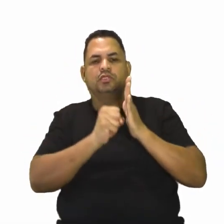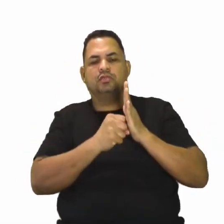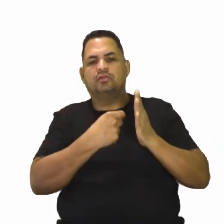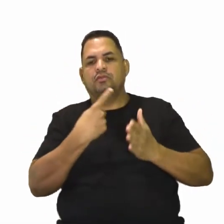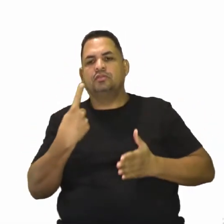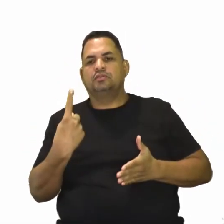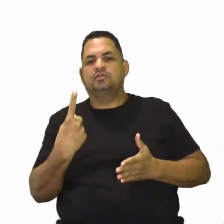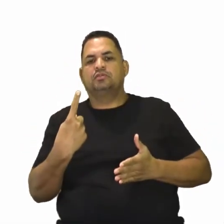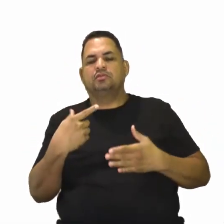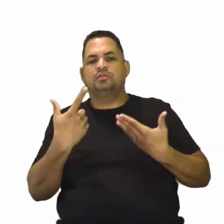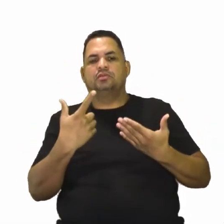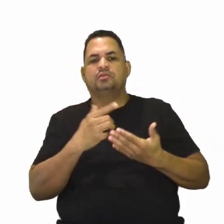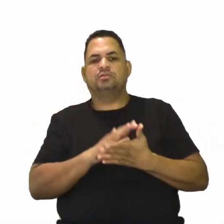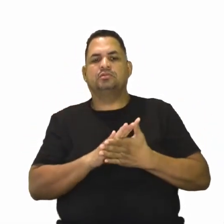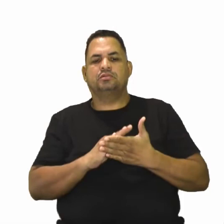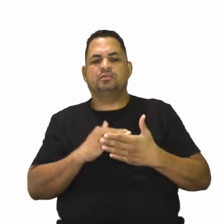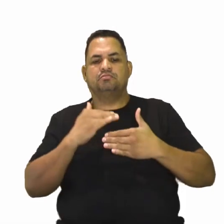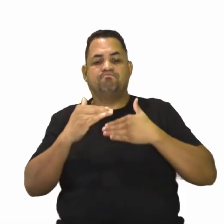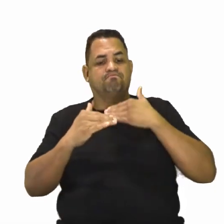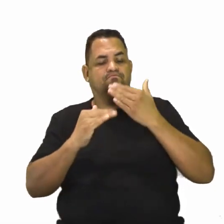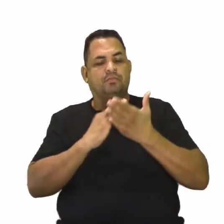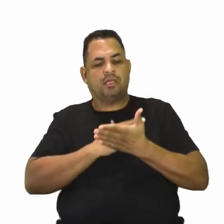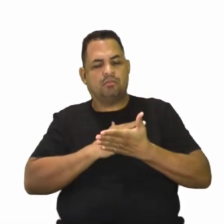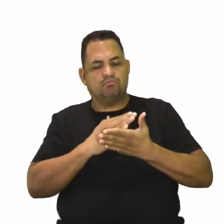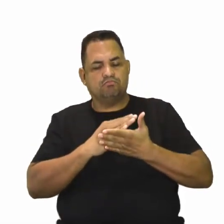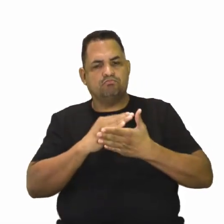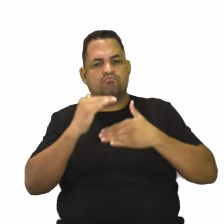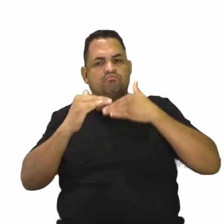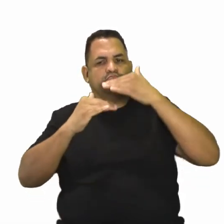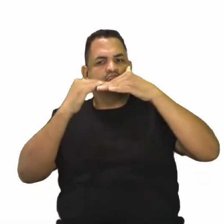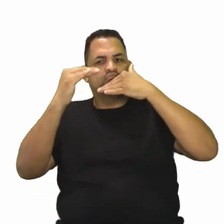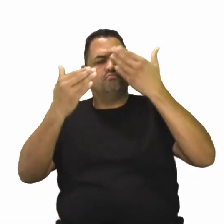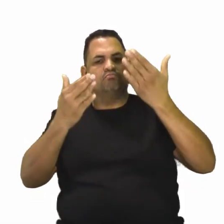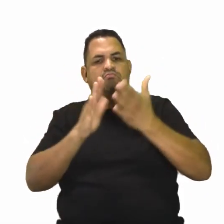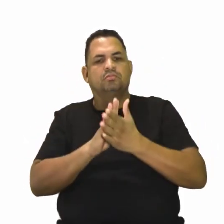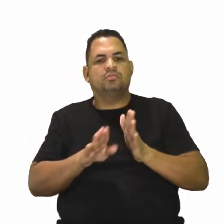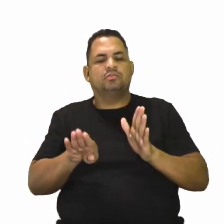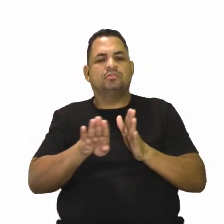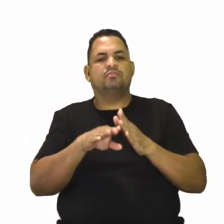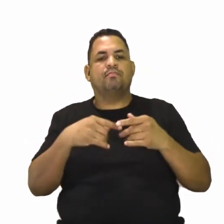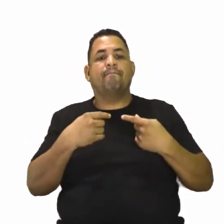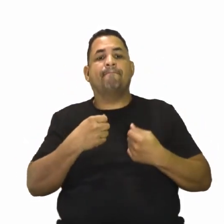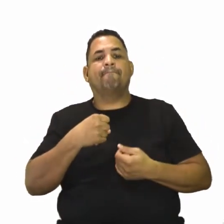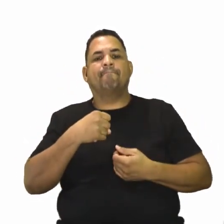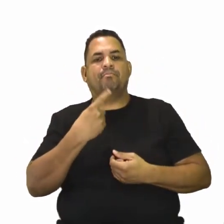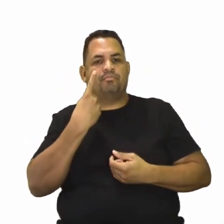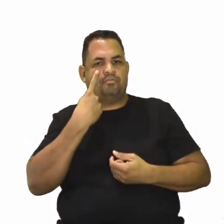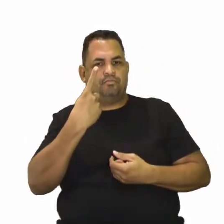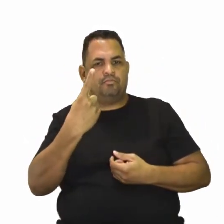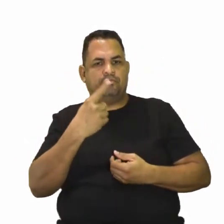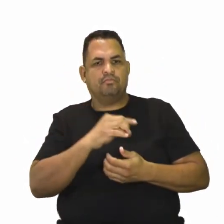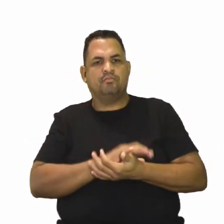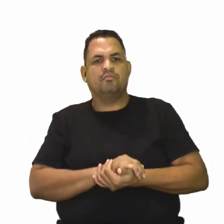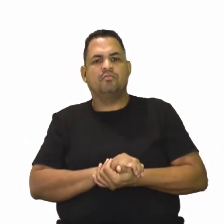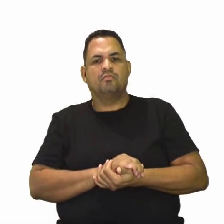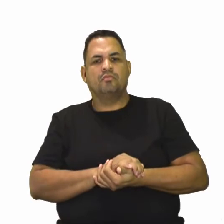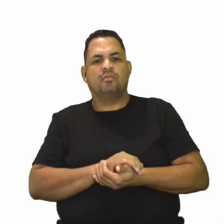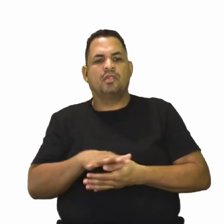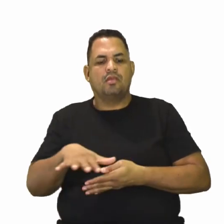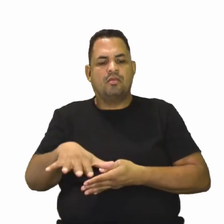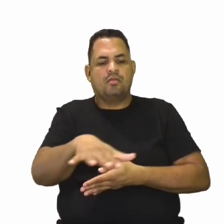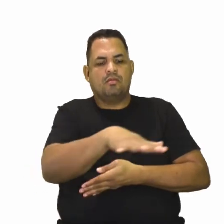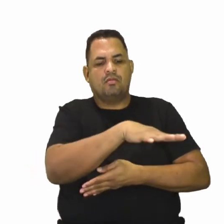XXI. Está caminhando para ser o grande império global. Porque se nós olharmos a área da China